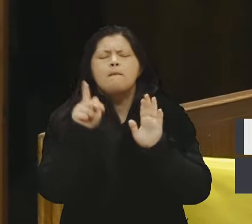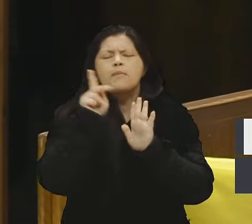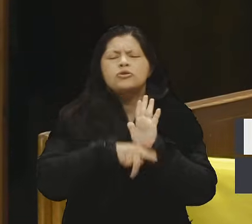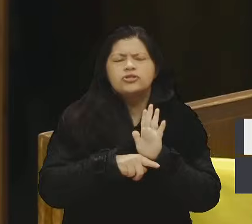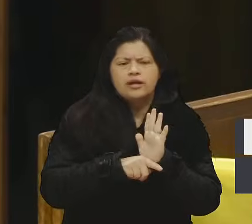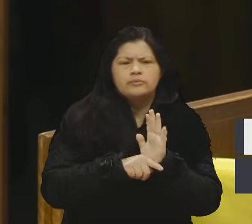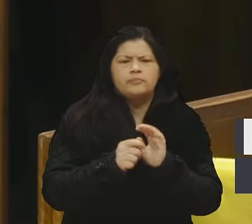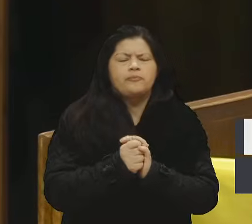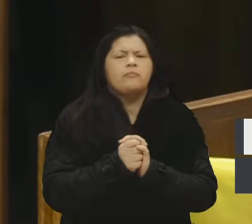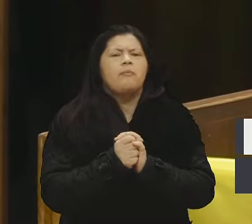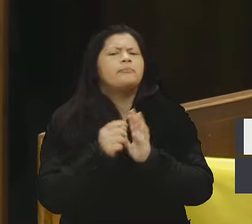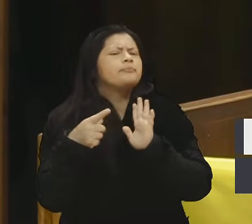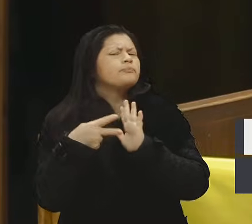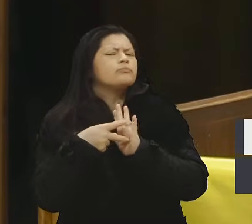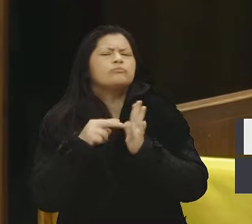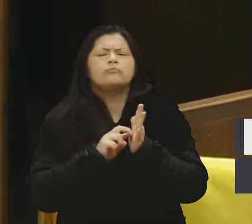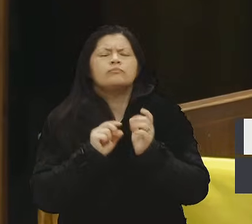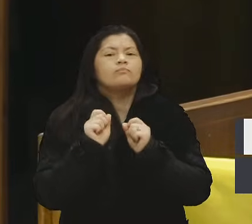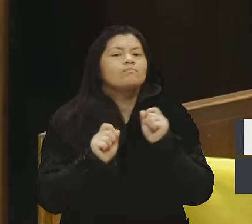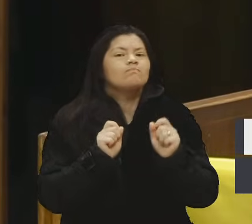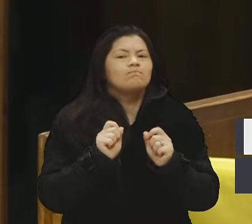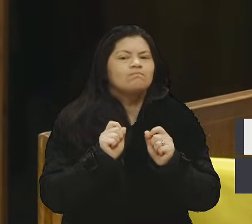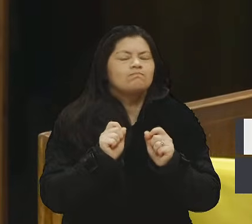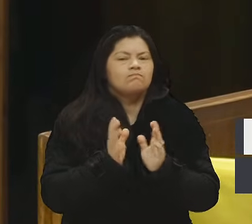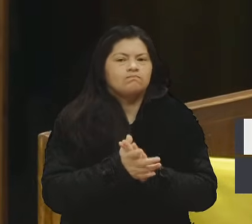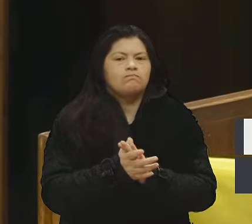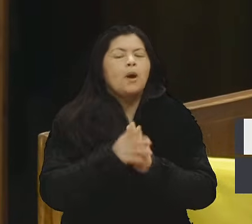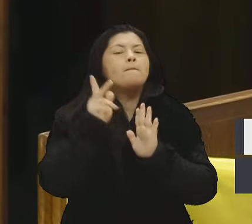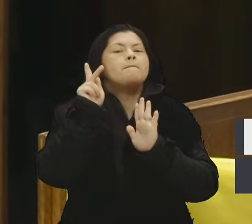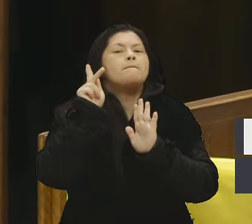esse projeto era um projeto